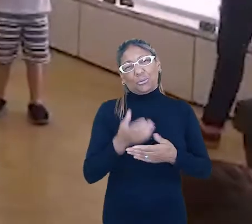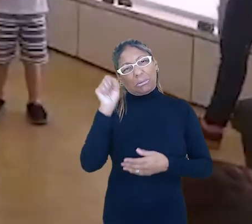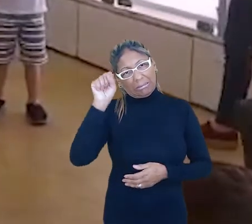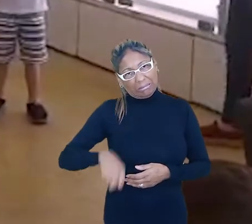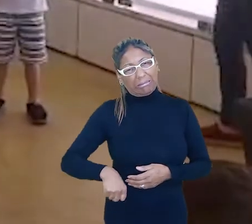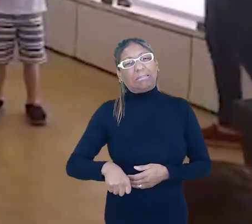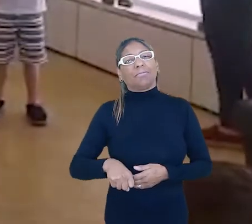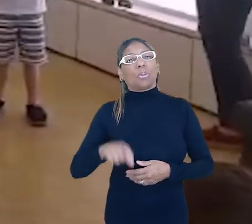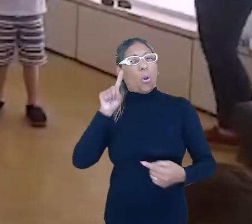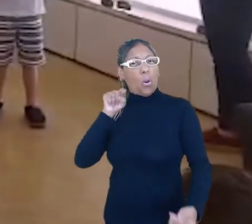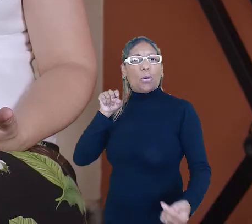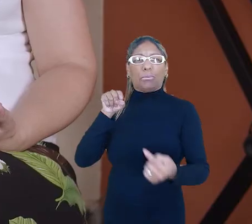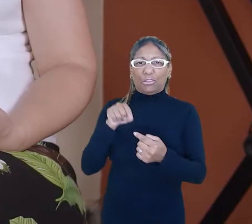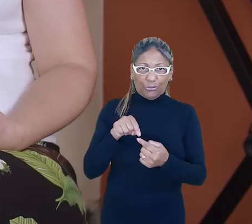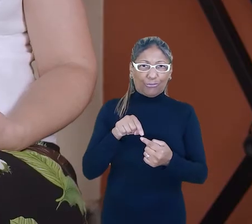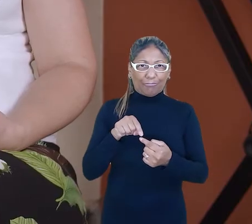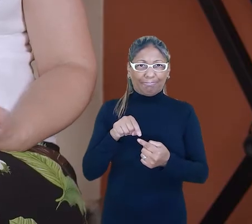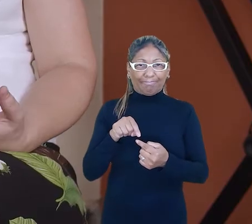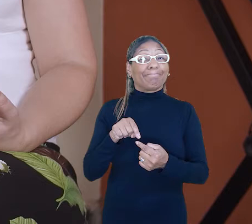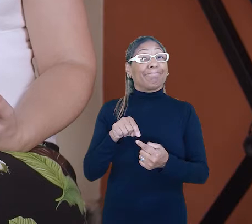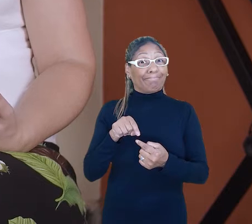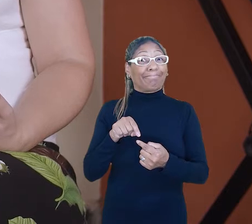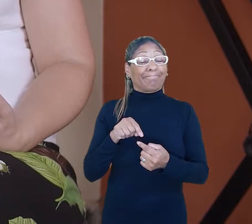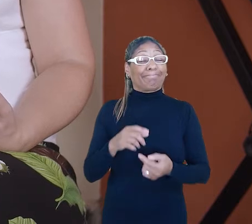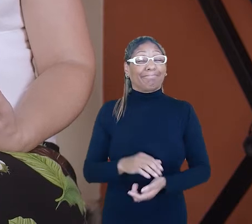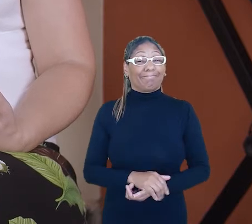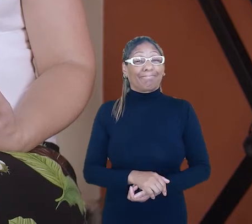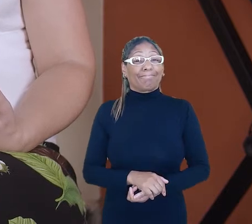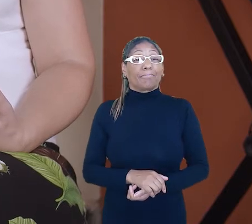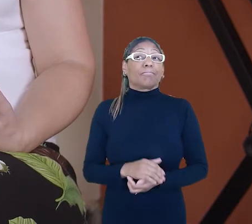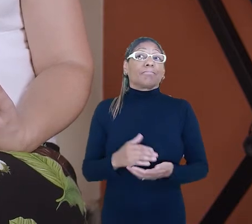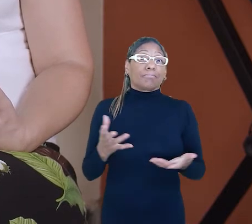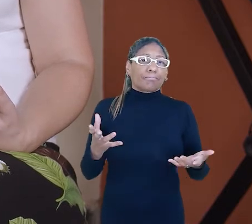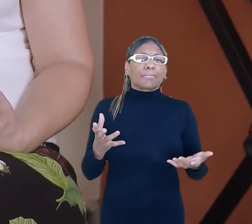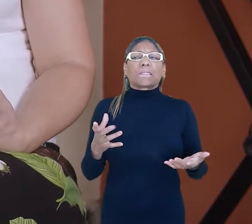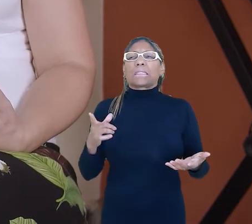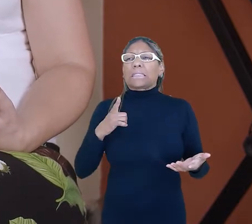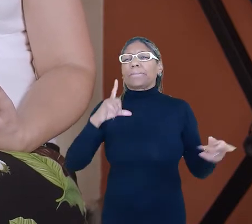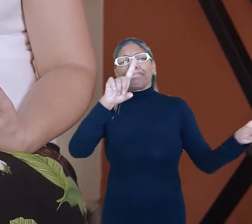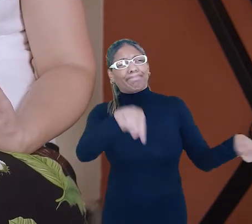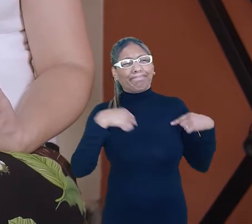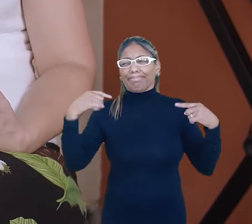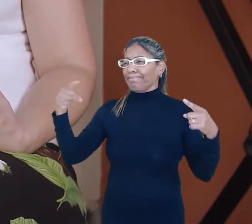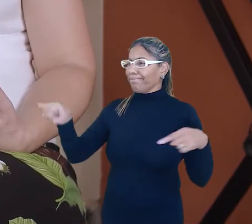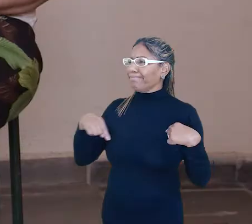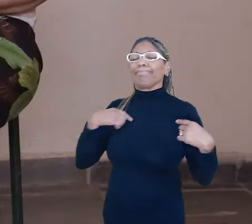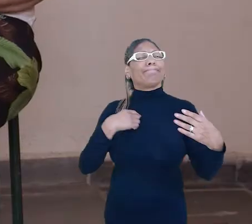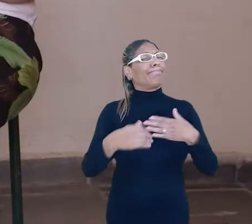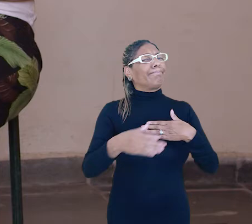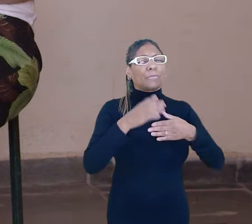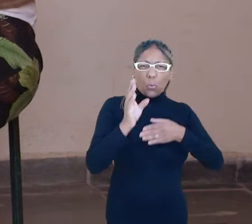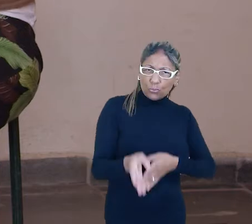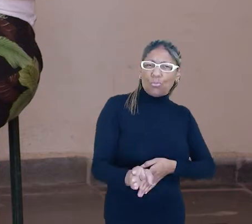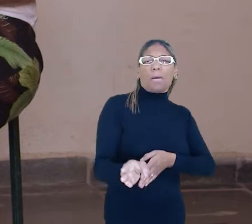na instituição, né? No objetivo e tudo mais. Então, mesmo em frente a tantos desafios, né? A